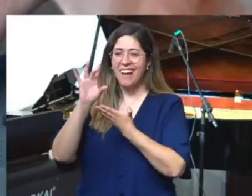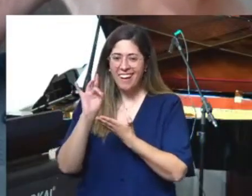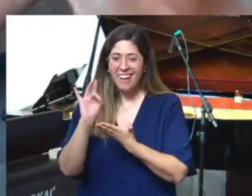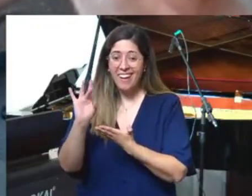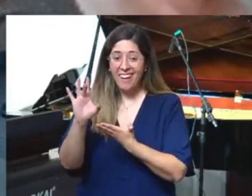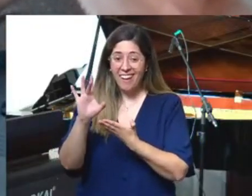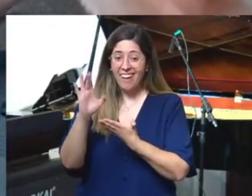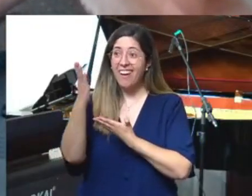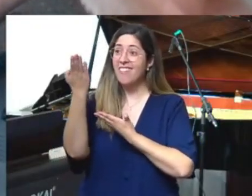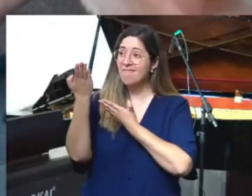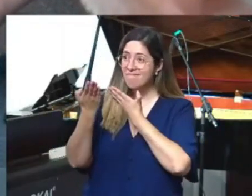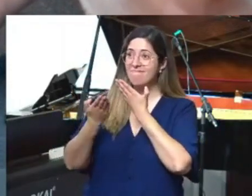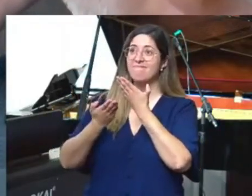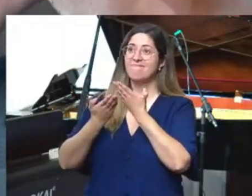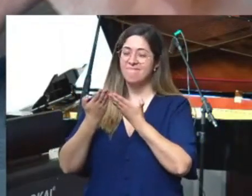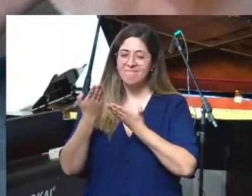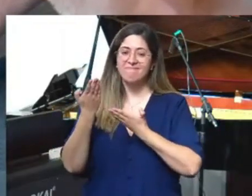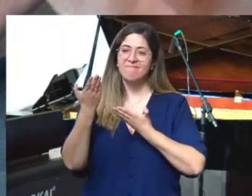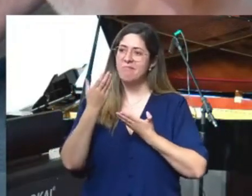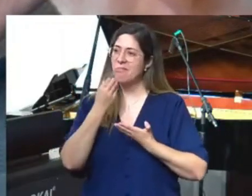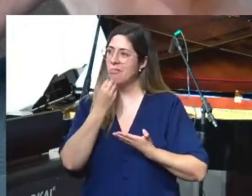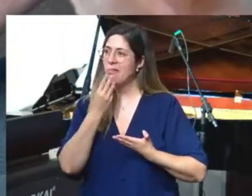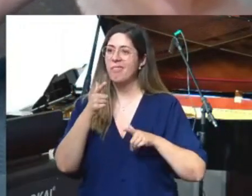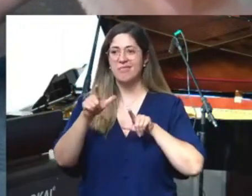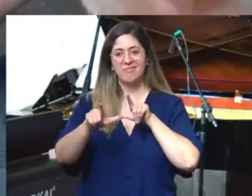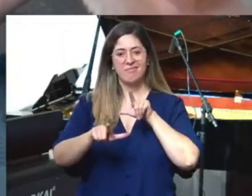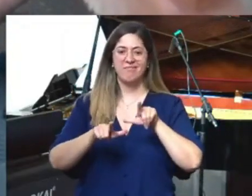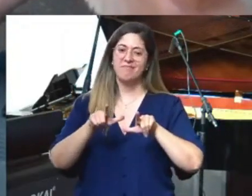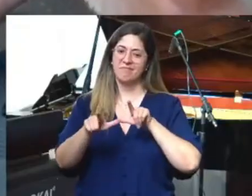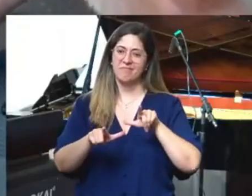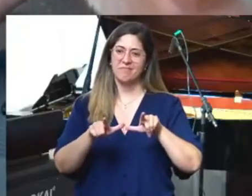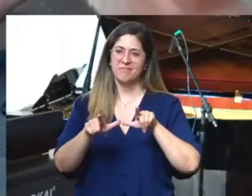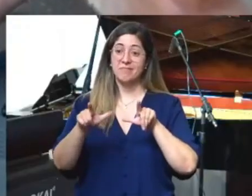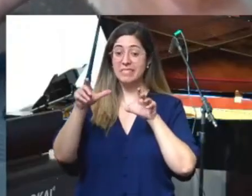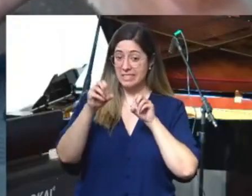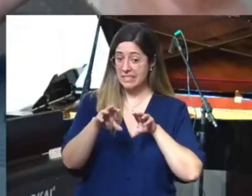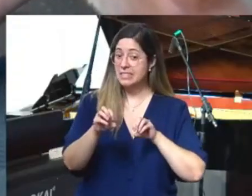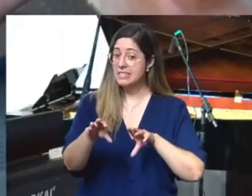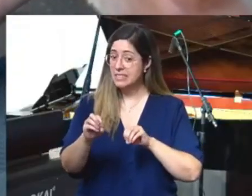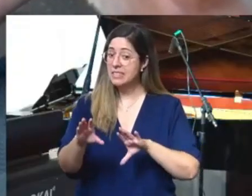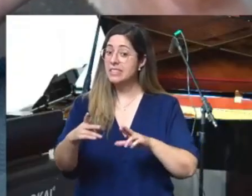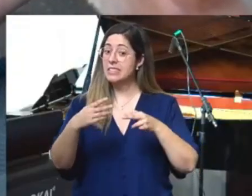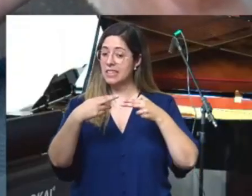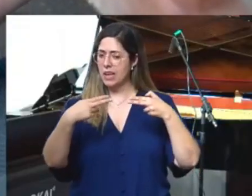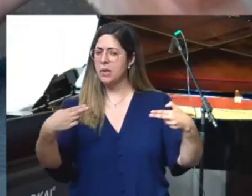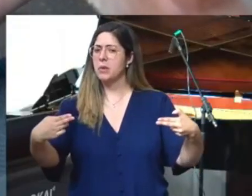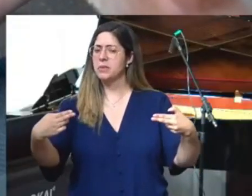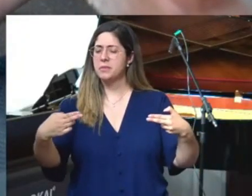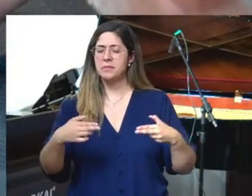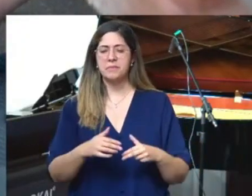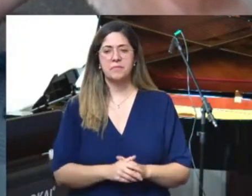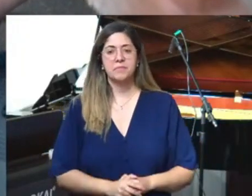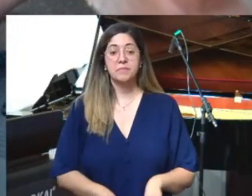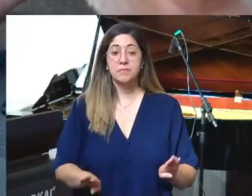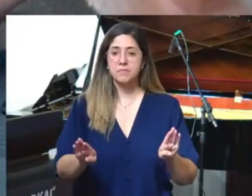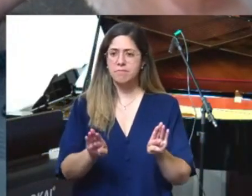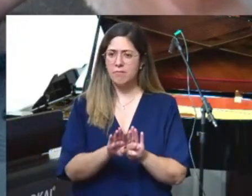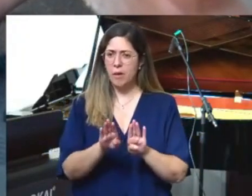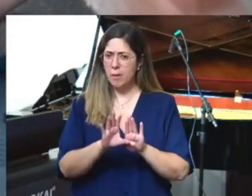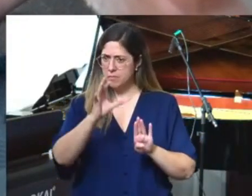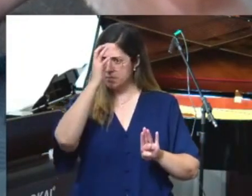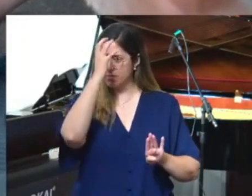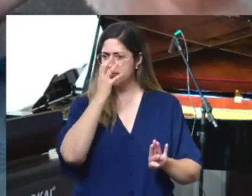dedicado à prática de boas obras. Ensine essas coisas. Também